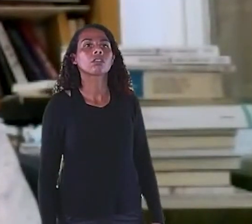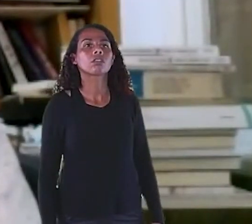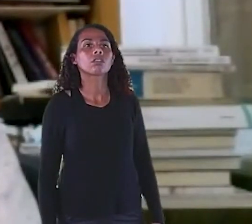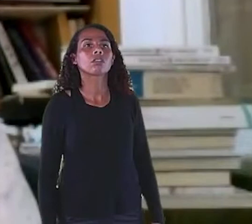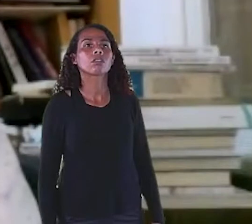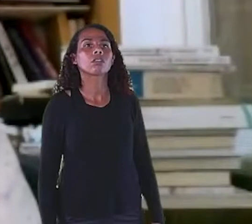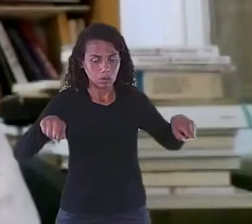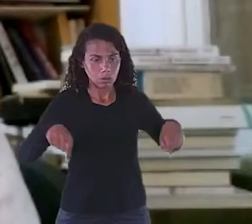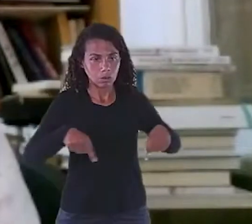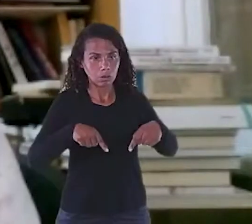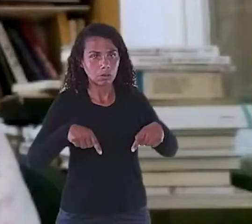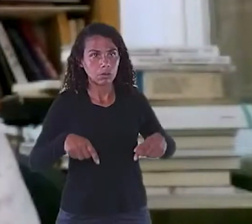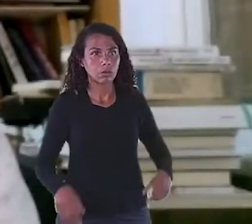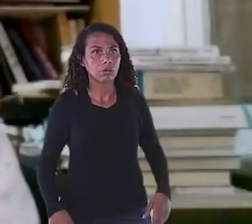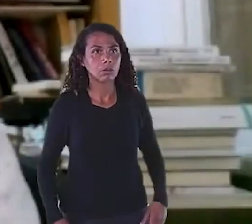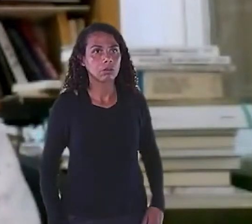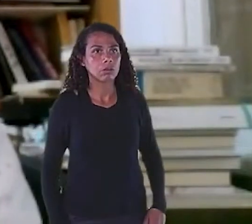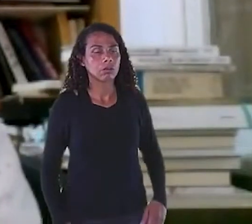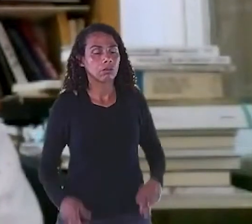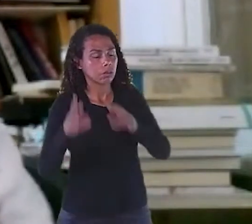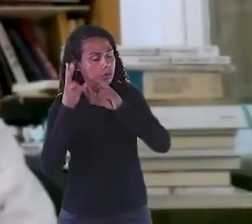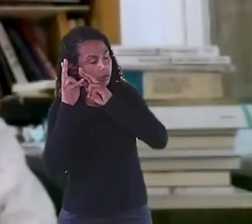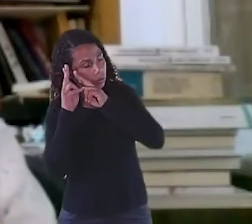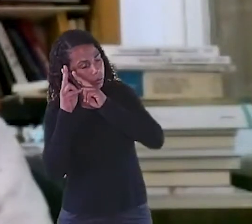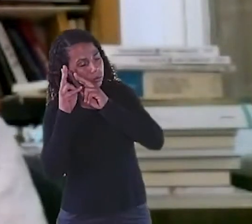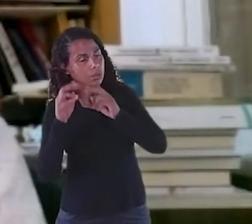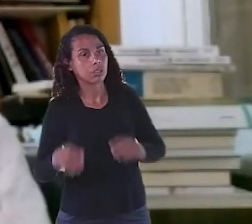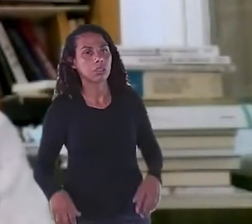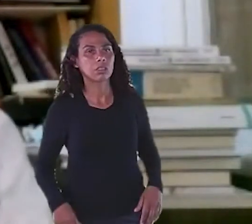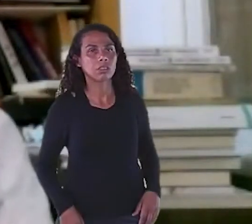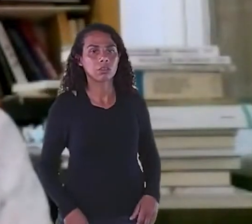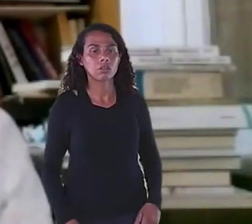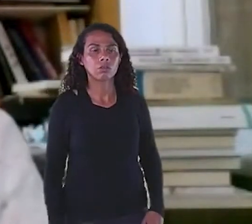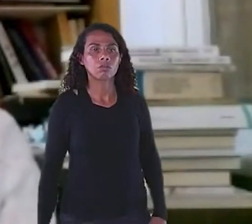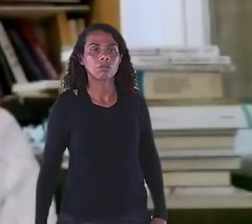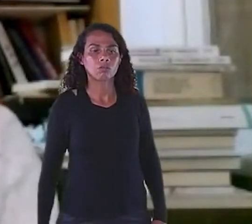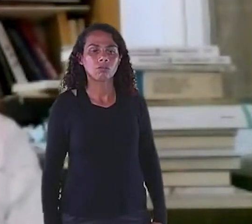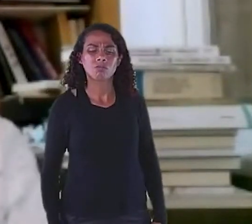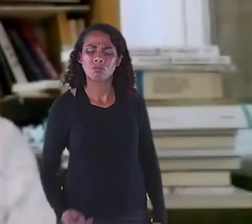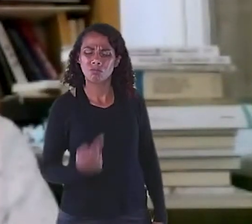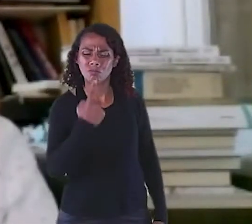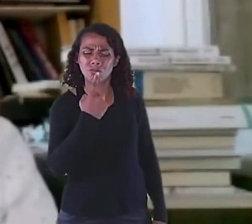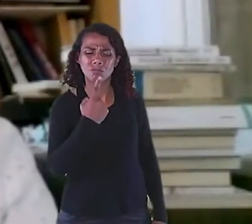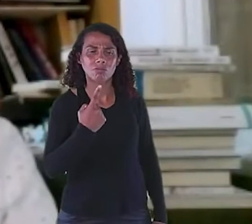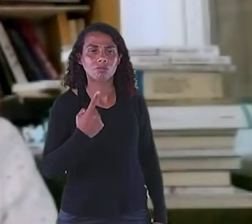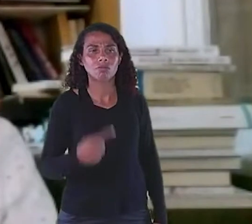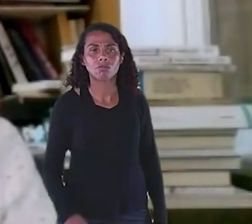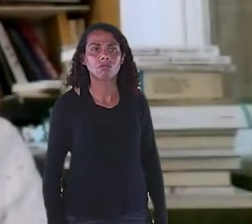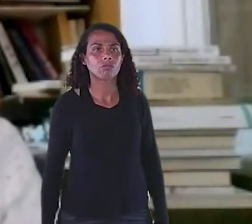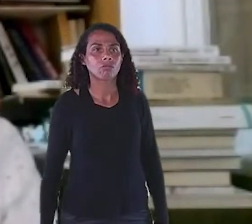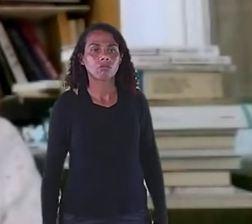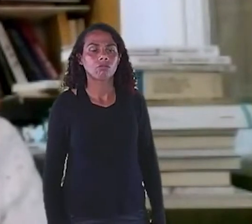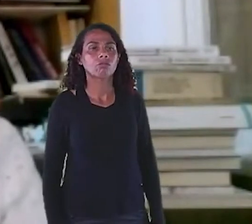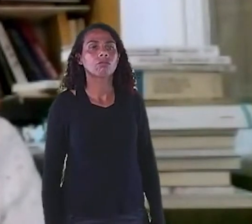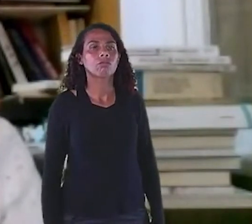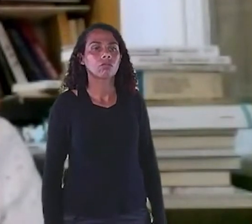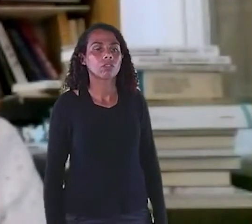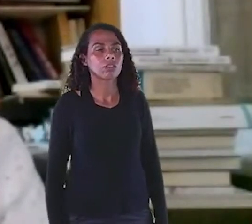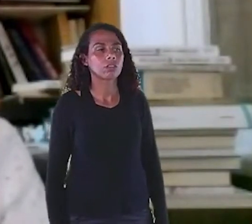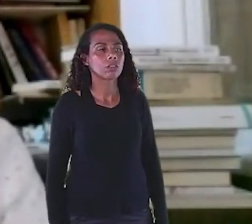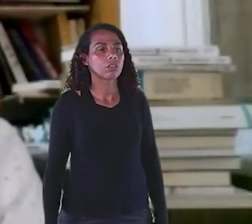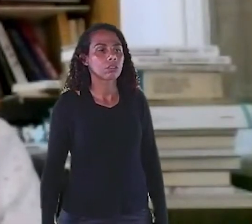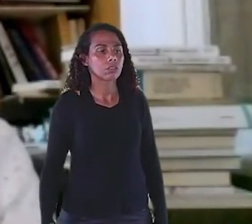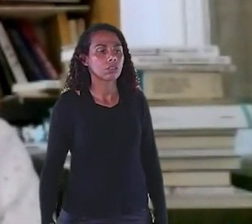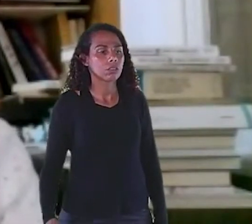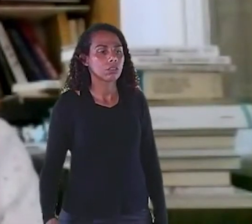não tinha um ângulo reto de parede, era tudo quina, era uma... inacreditável. Pois bem, estou lá, me liga um sujeito,